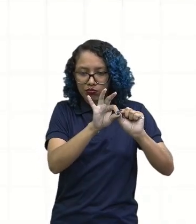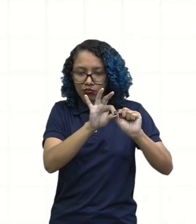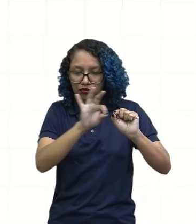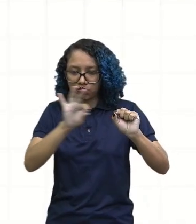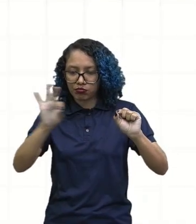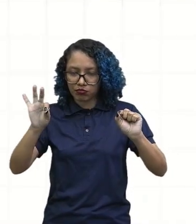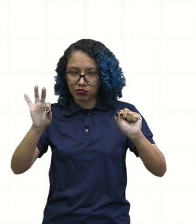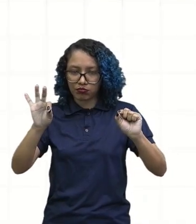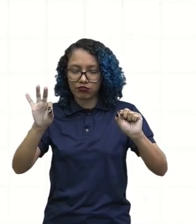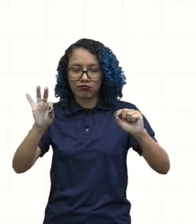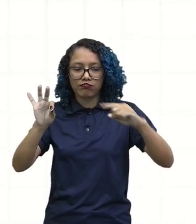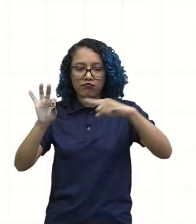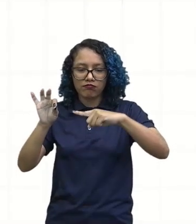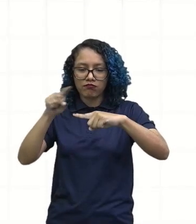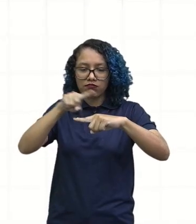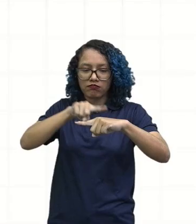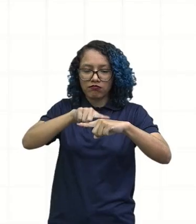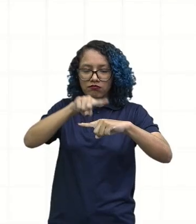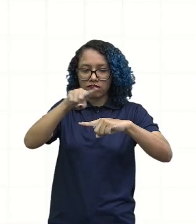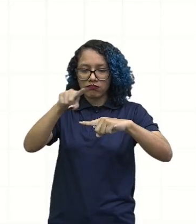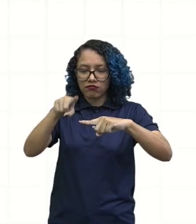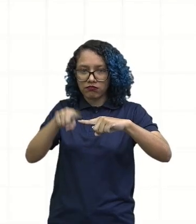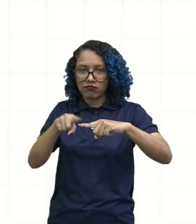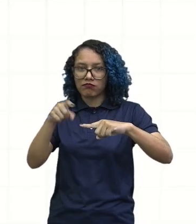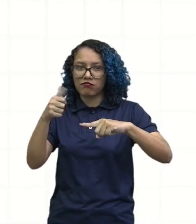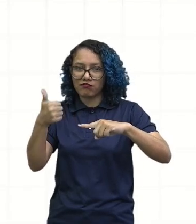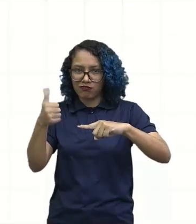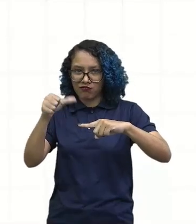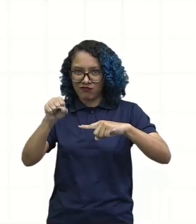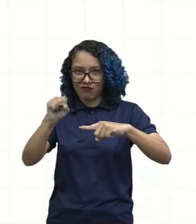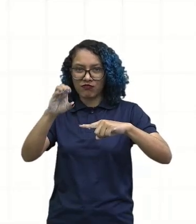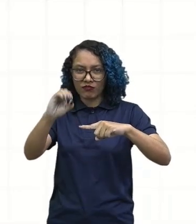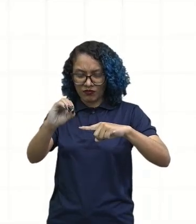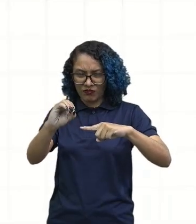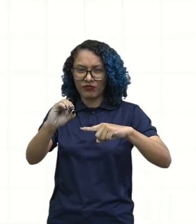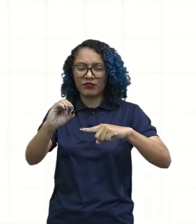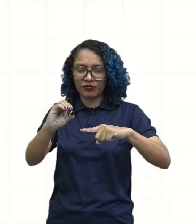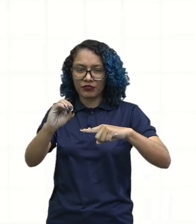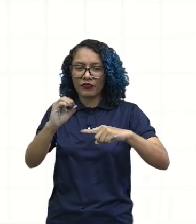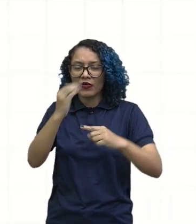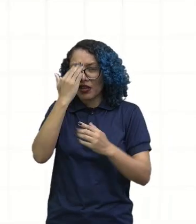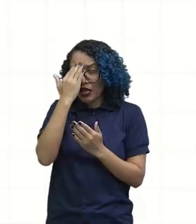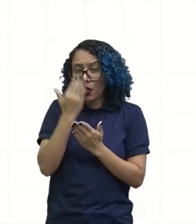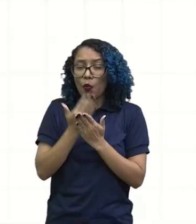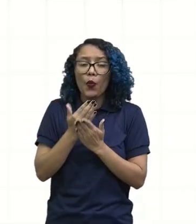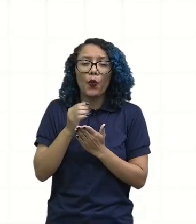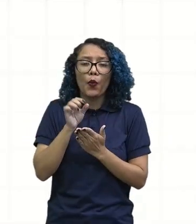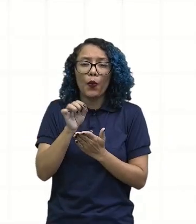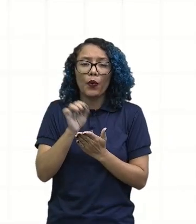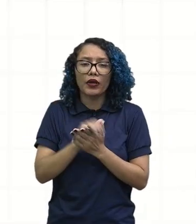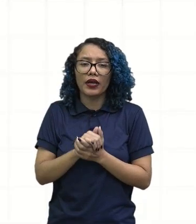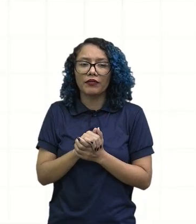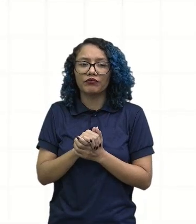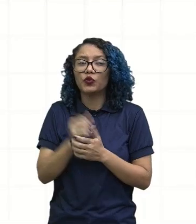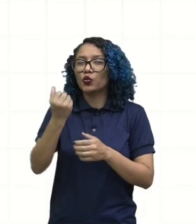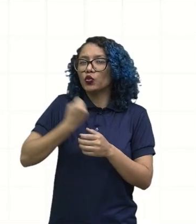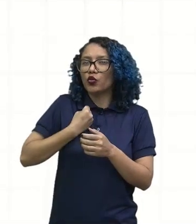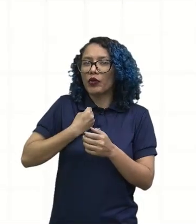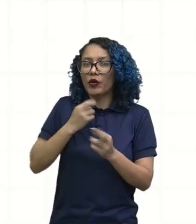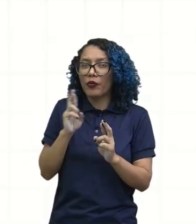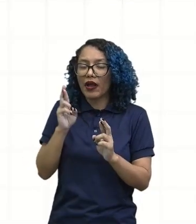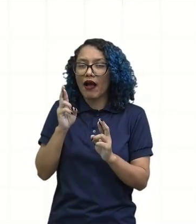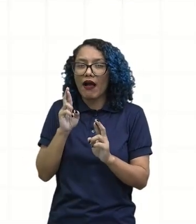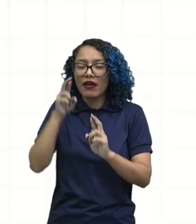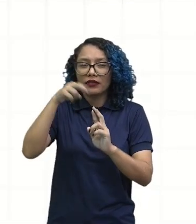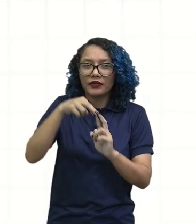ponto é de 180 graus, certo? Acredita-se que esses valores foram escolhidos em uma época em que os